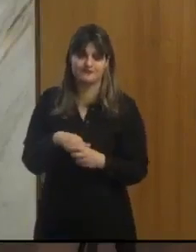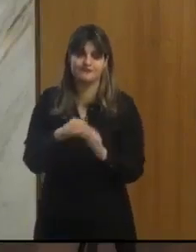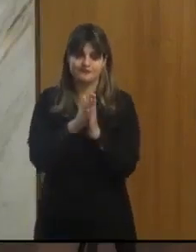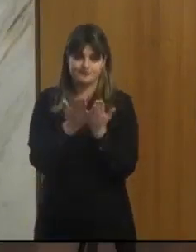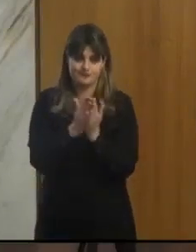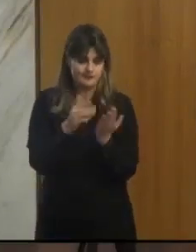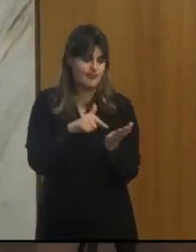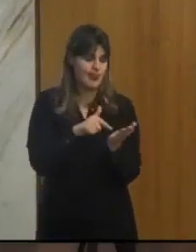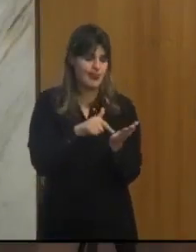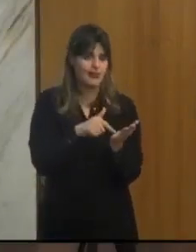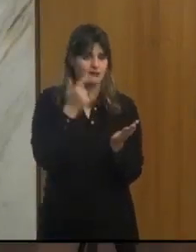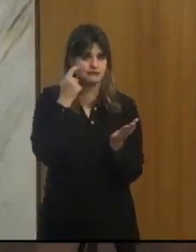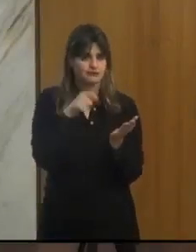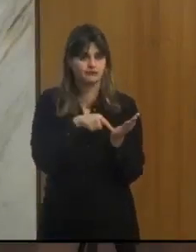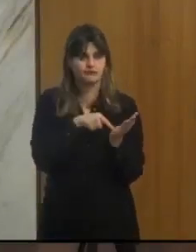No catálogo